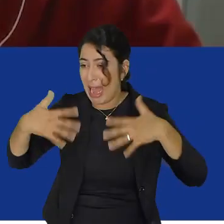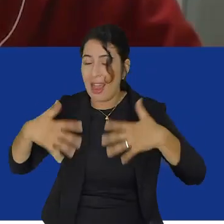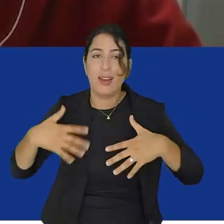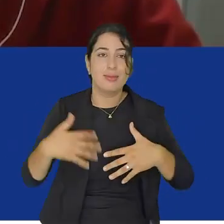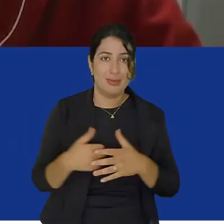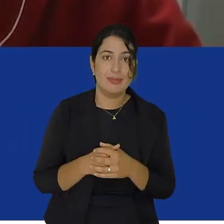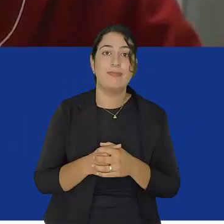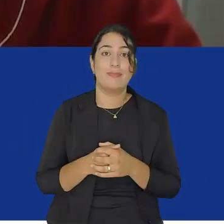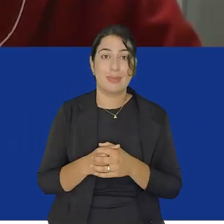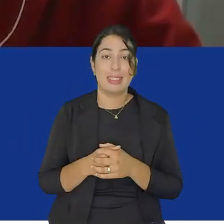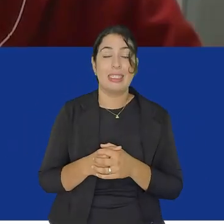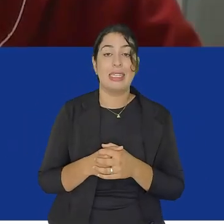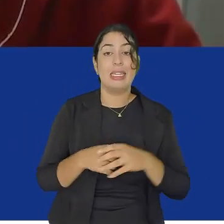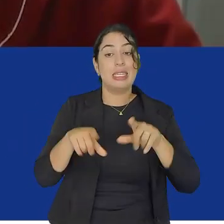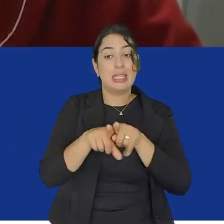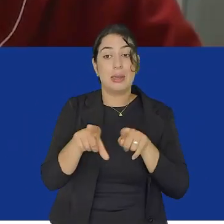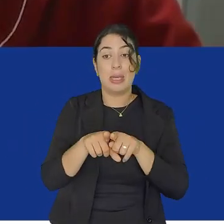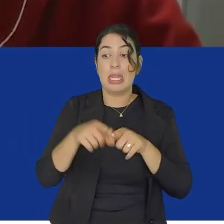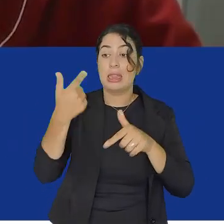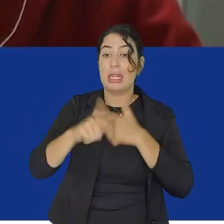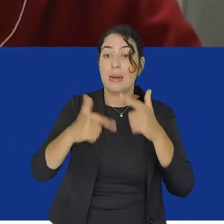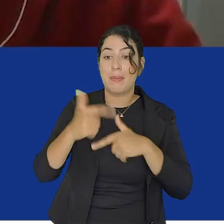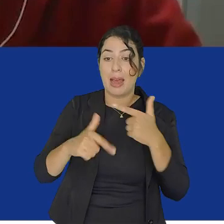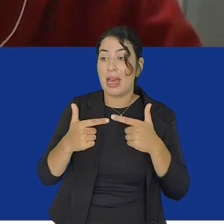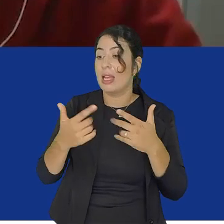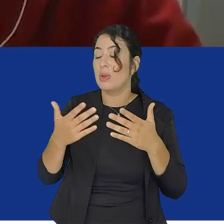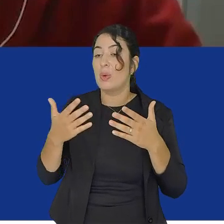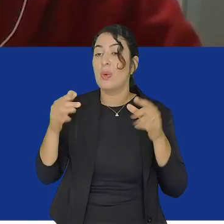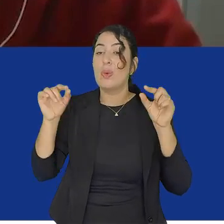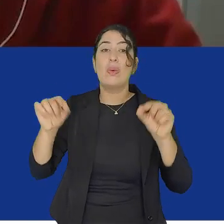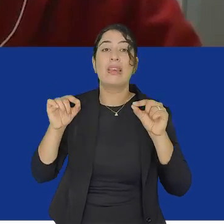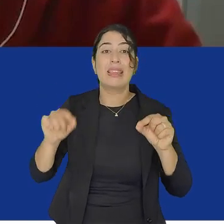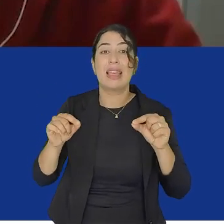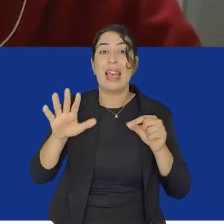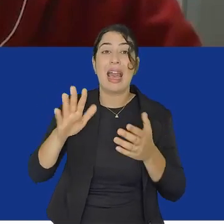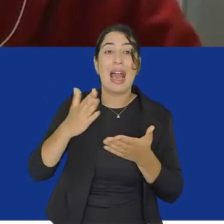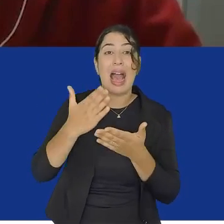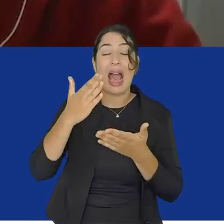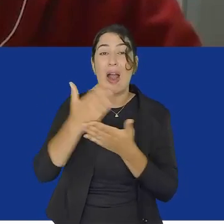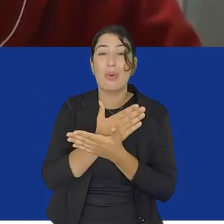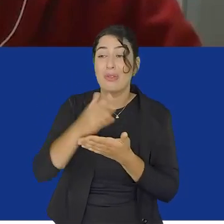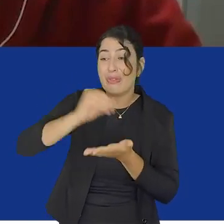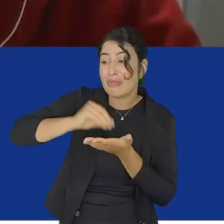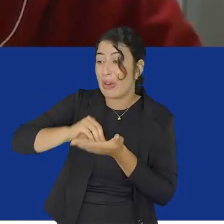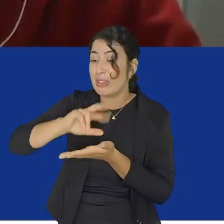de realidade para realizar o trabalho, equipe, prazo, né, ainda mais dentro do sistema de